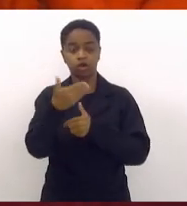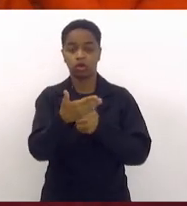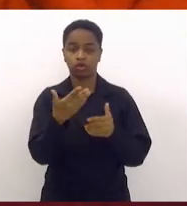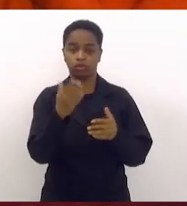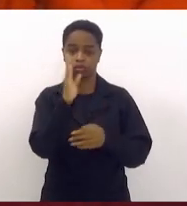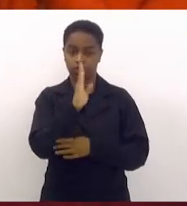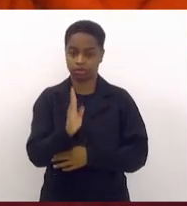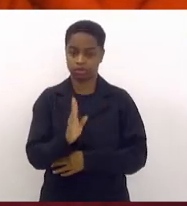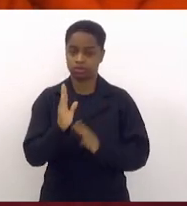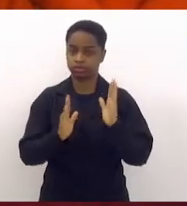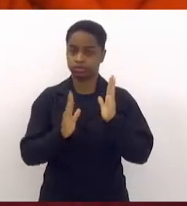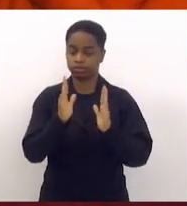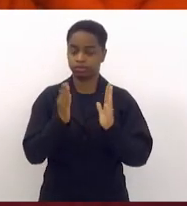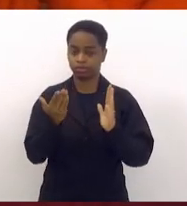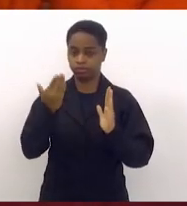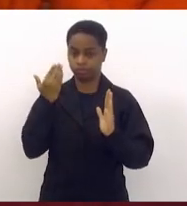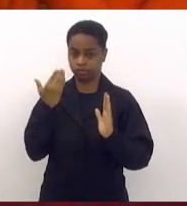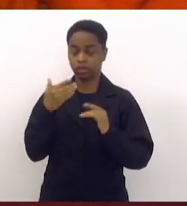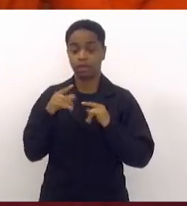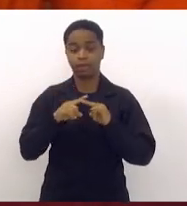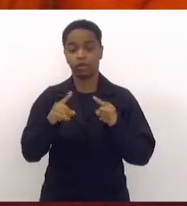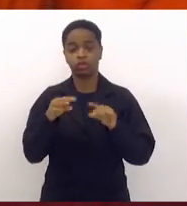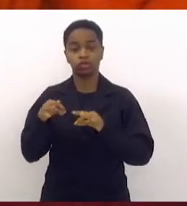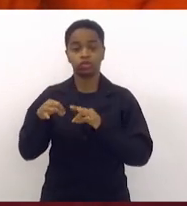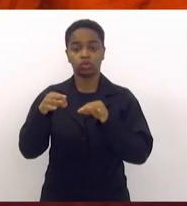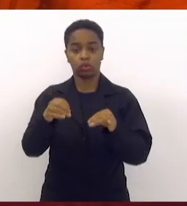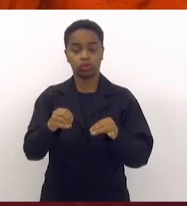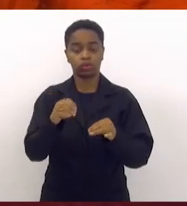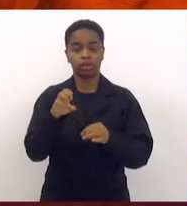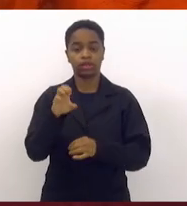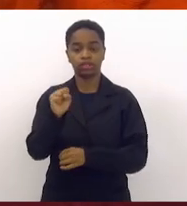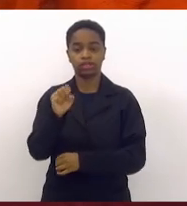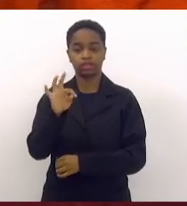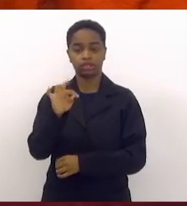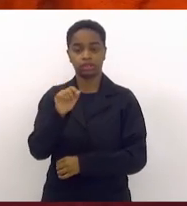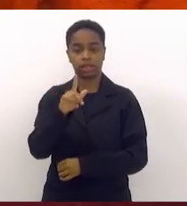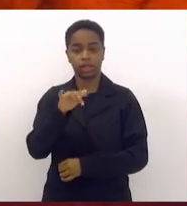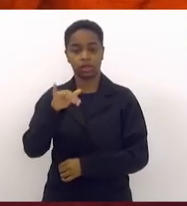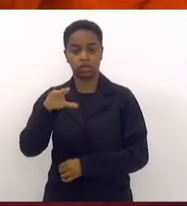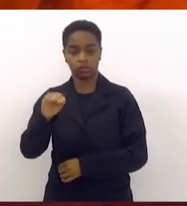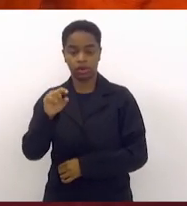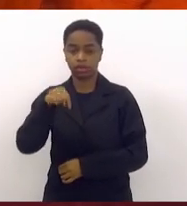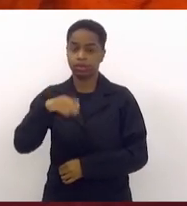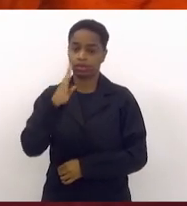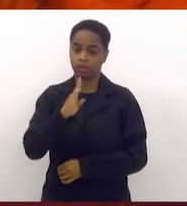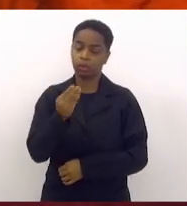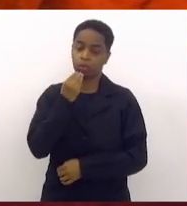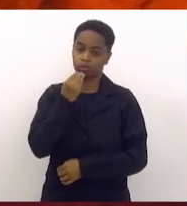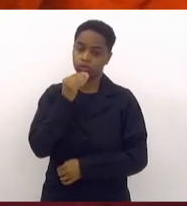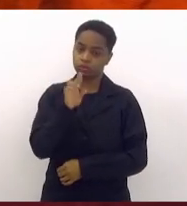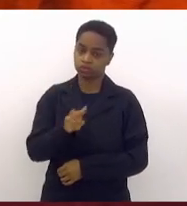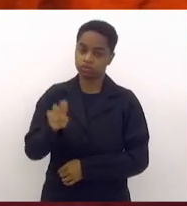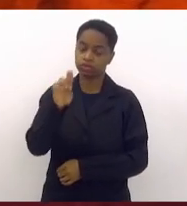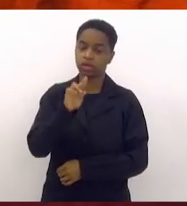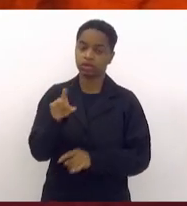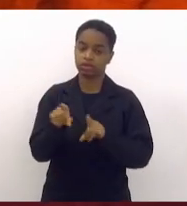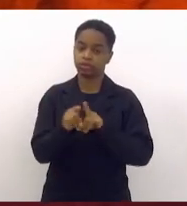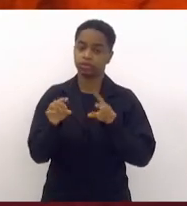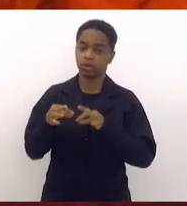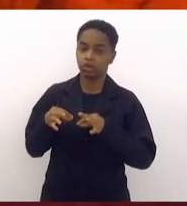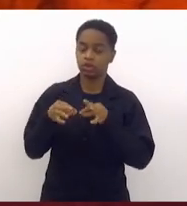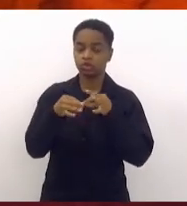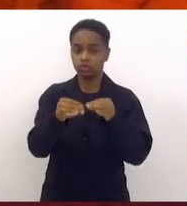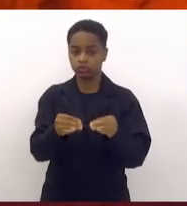governos anteriores onde todos os estaleiros do Brasil os 12 que aqui temos poderiam estar sendo utilizados inclusive todos é